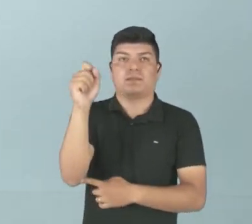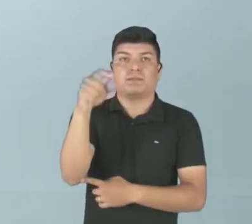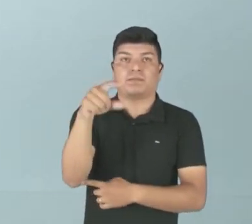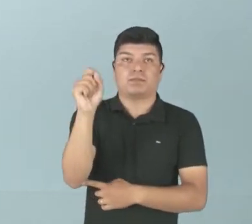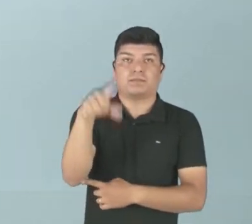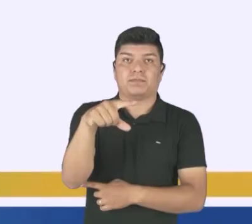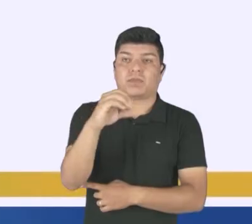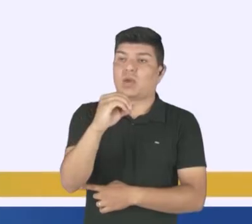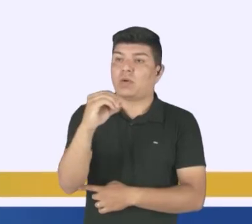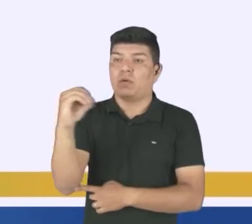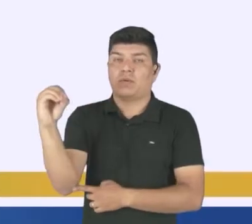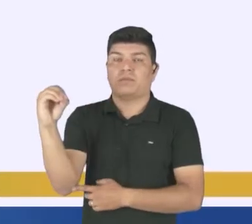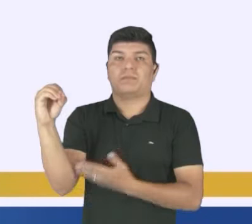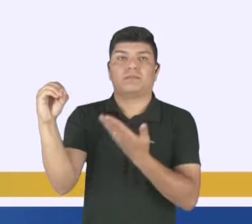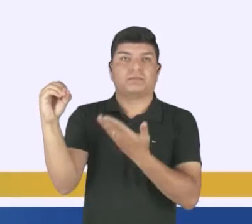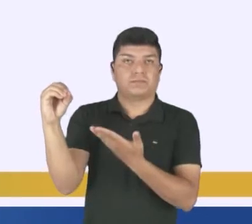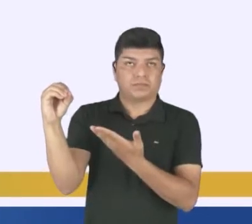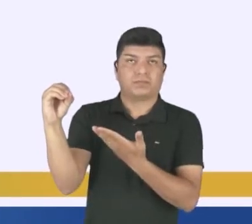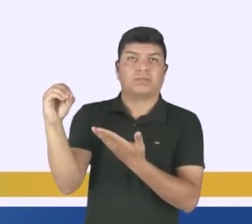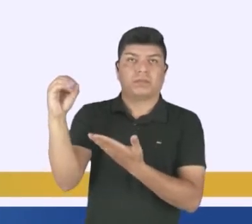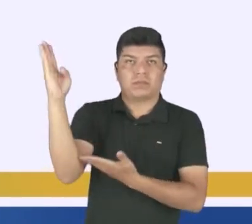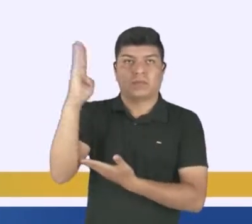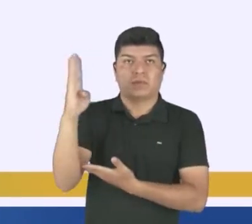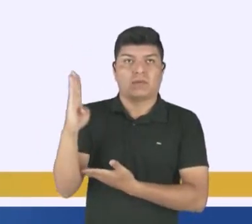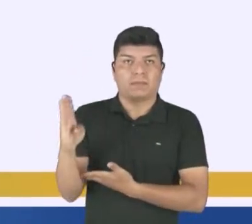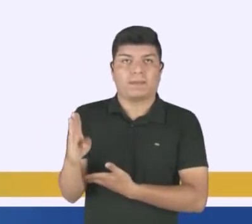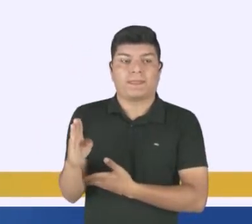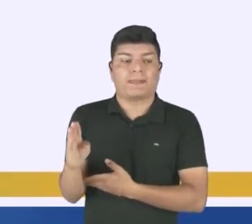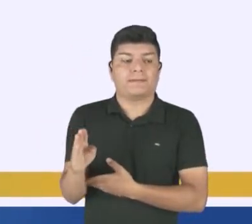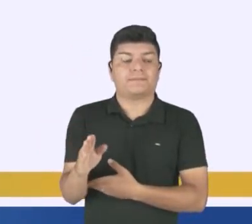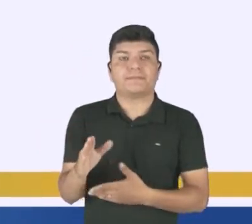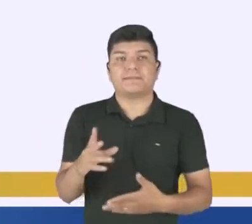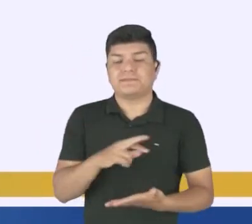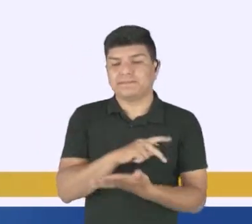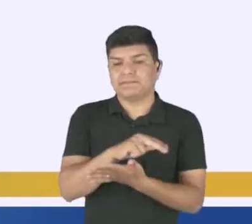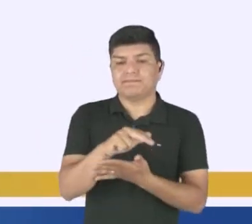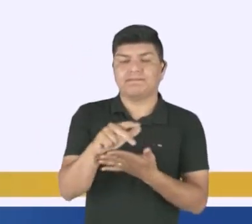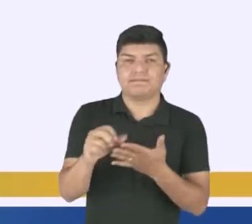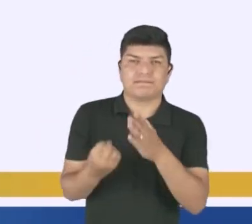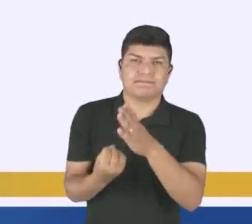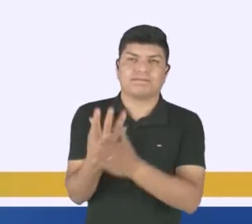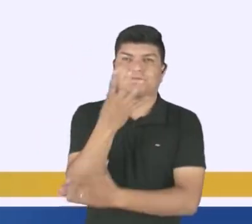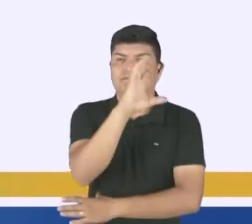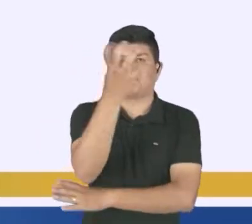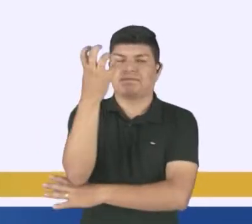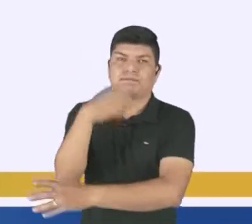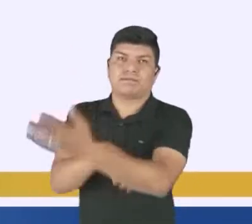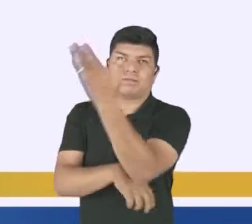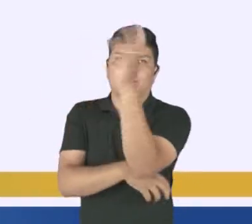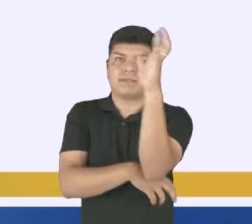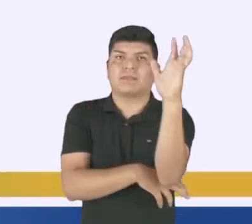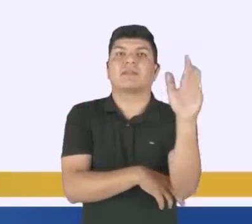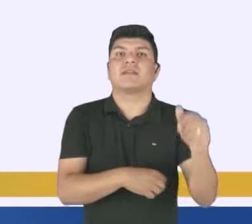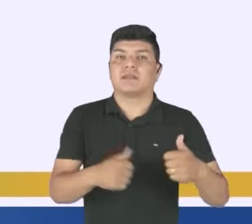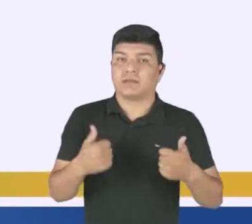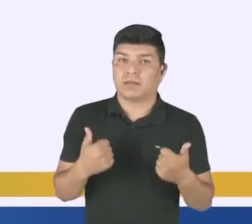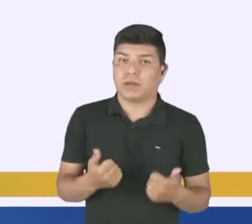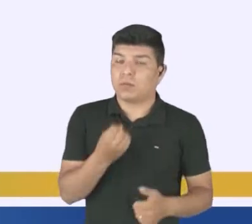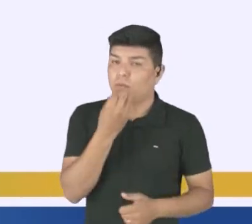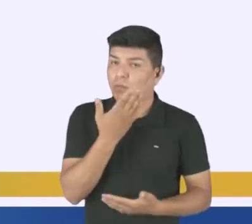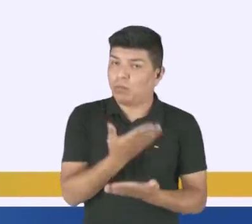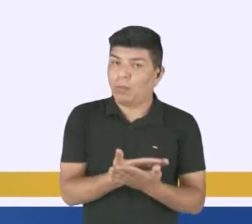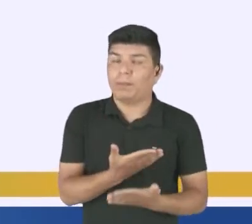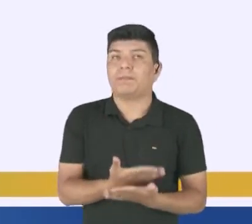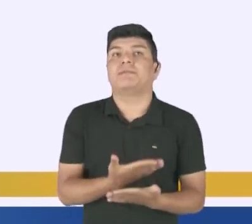mais a oeste do território brasileiro. Então, tem várias formações vegetais aí que vale a pena também você